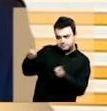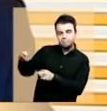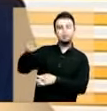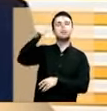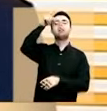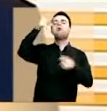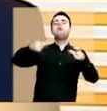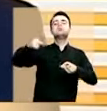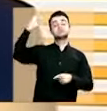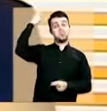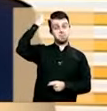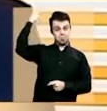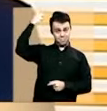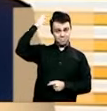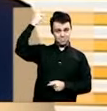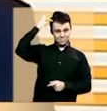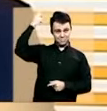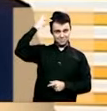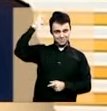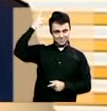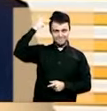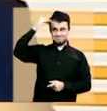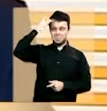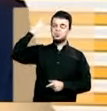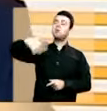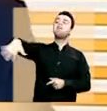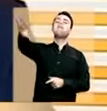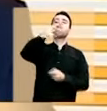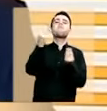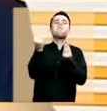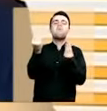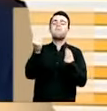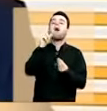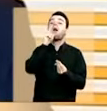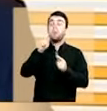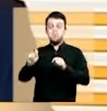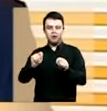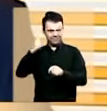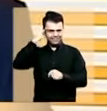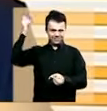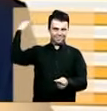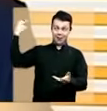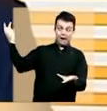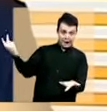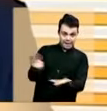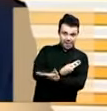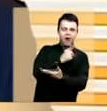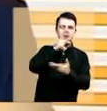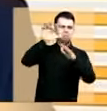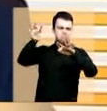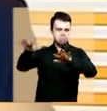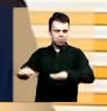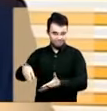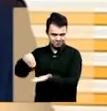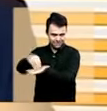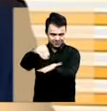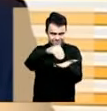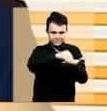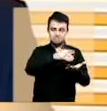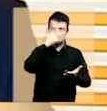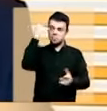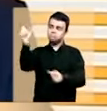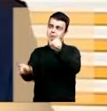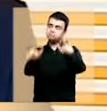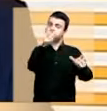uma reportagem na cidade de São Paulo, mostrando como que as pessoas estão se comportando depois daquela crise hídrica. E a reportagem